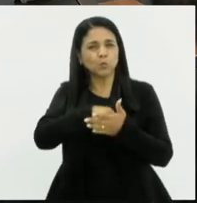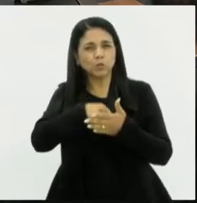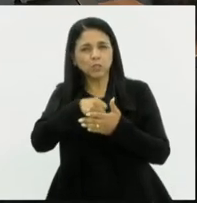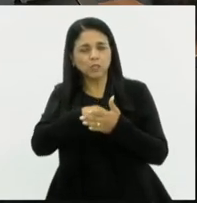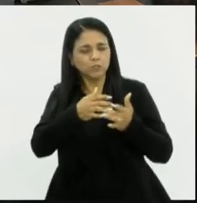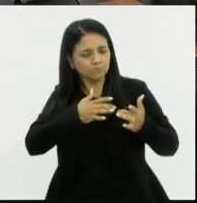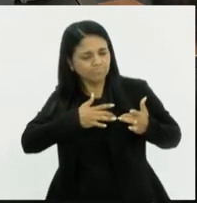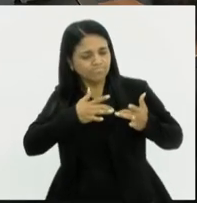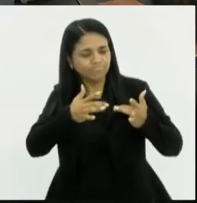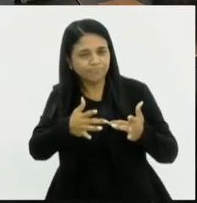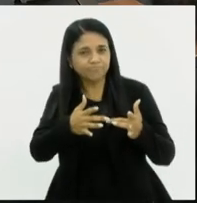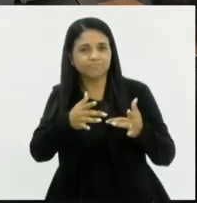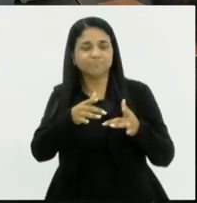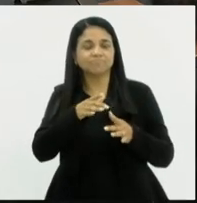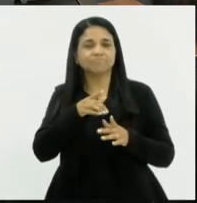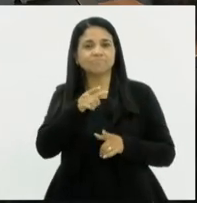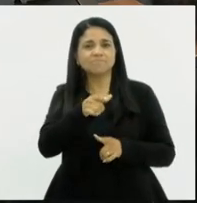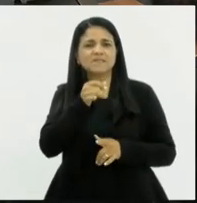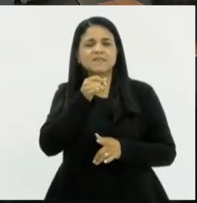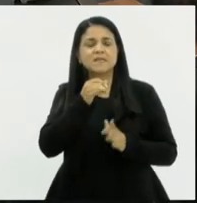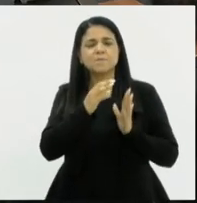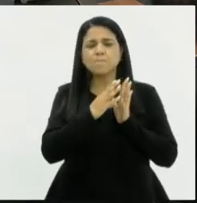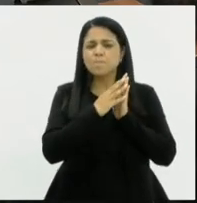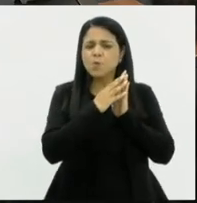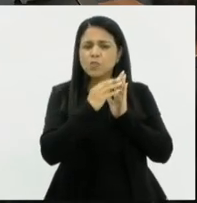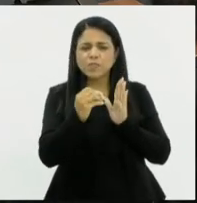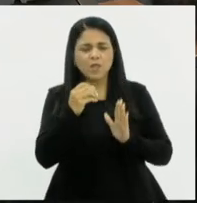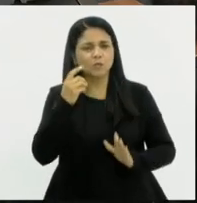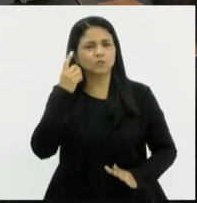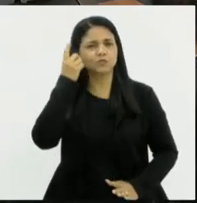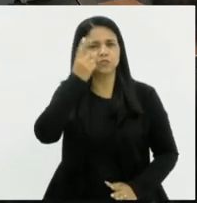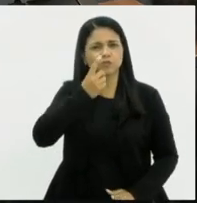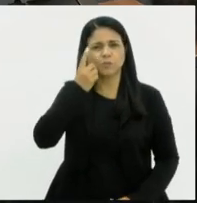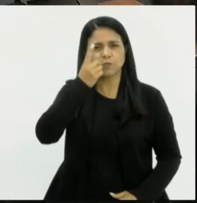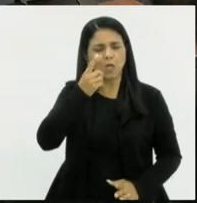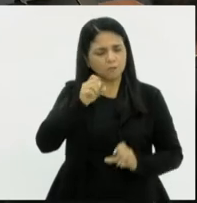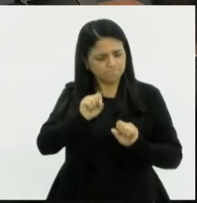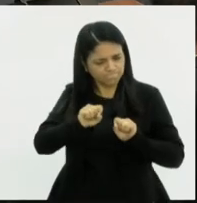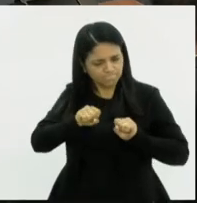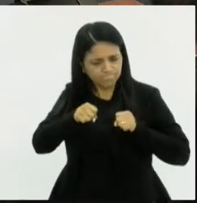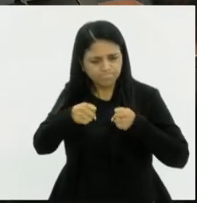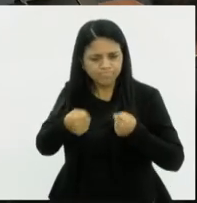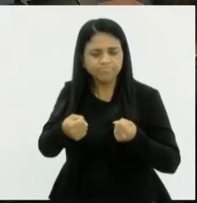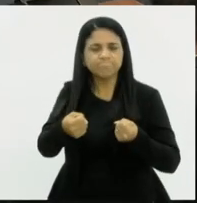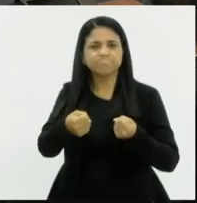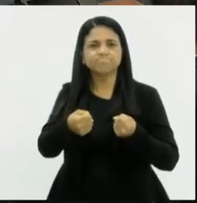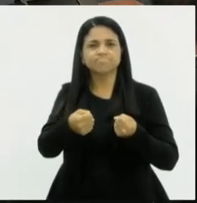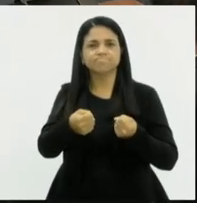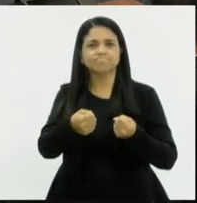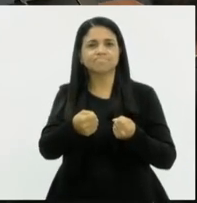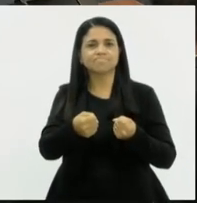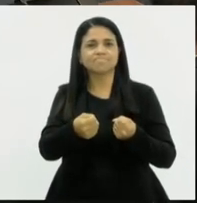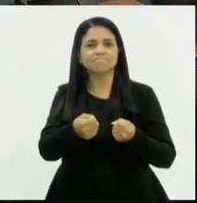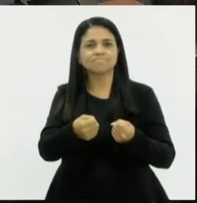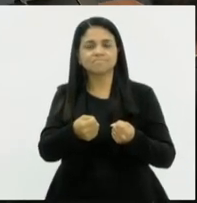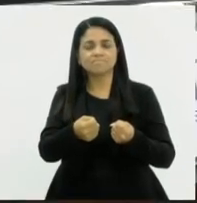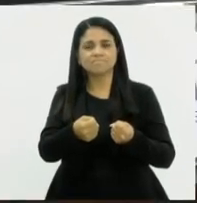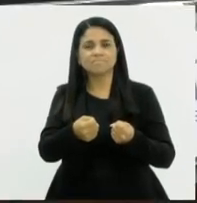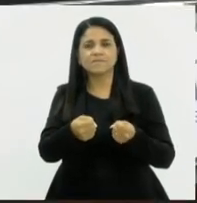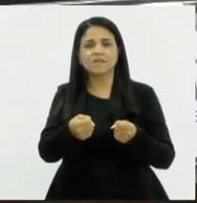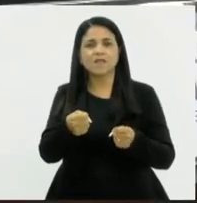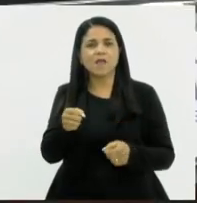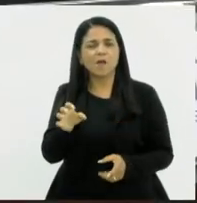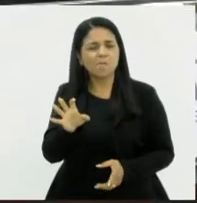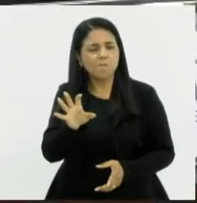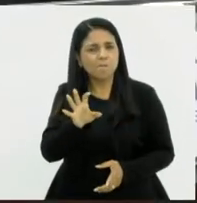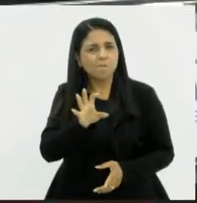solícito, e que é um exemplo de deputado muito aguerrido e muito dedicado, e que também é